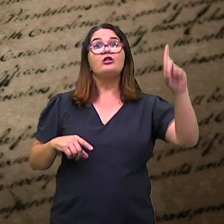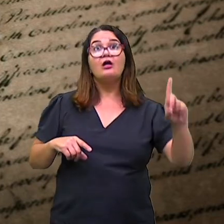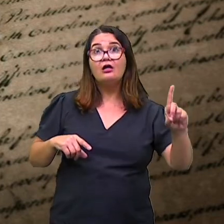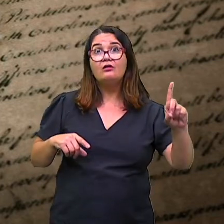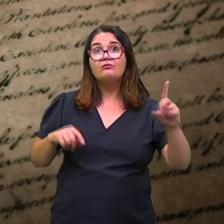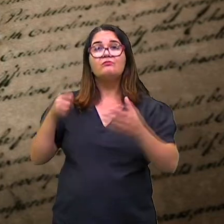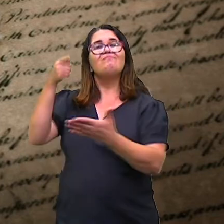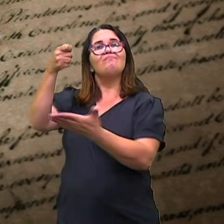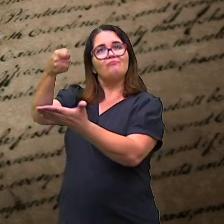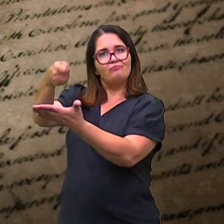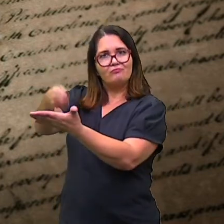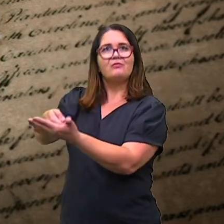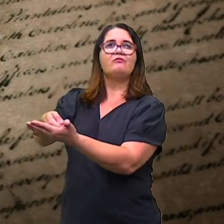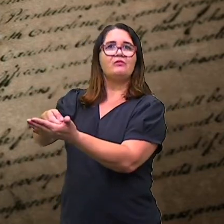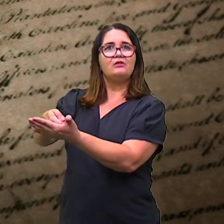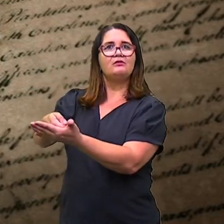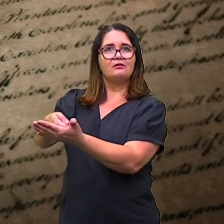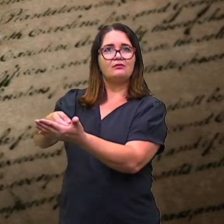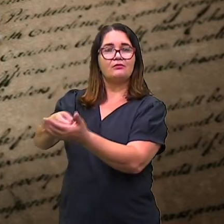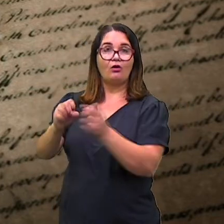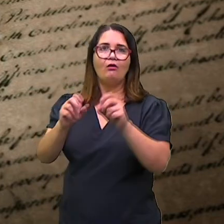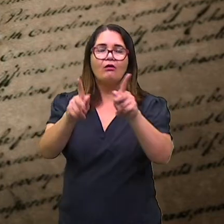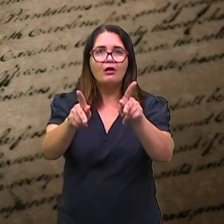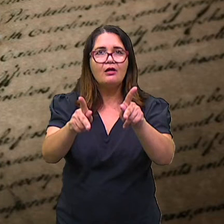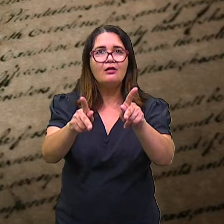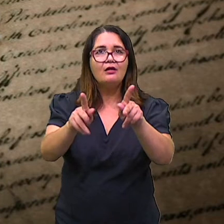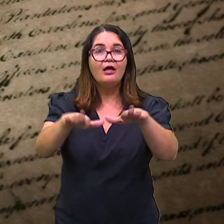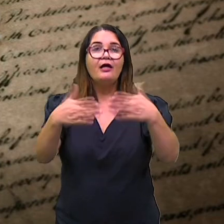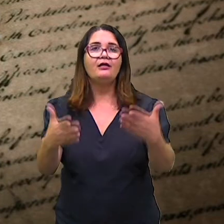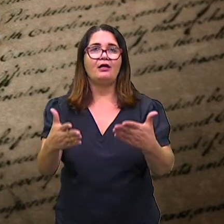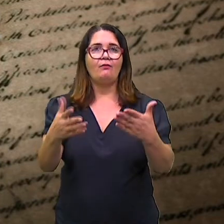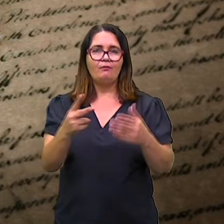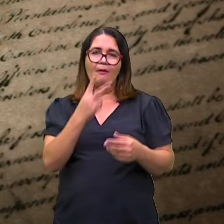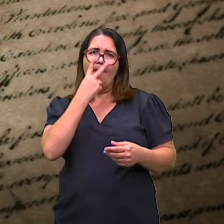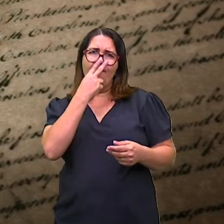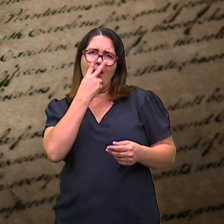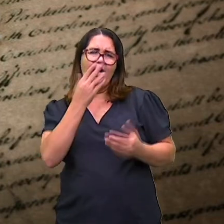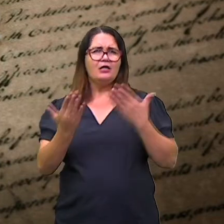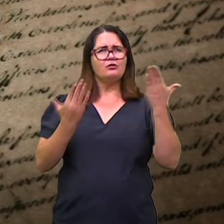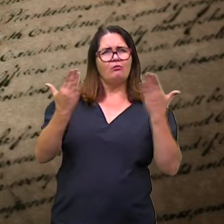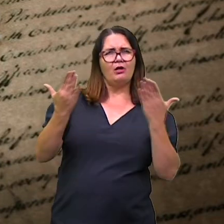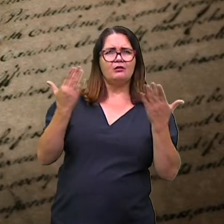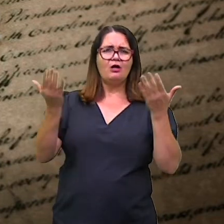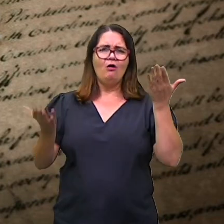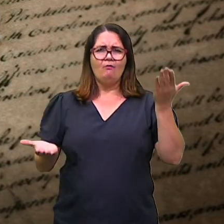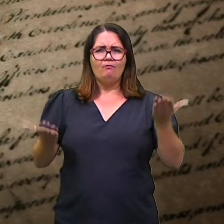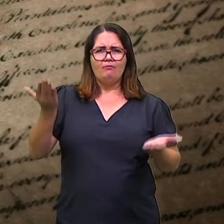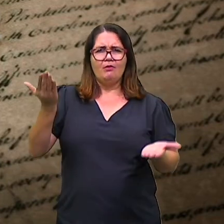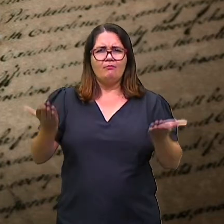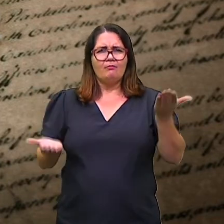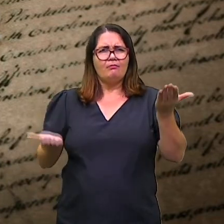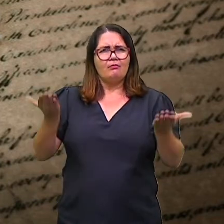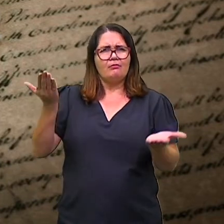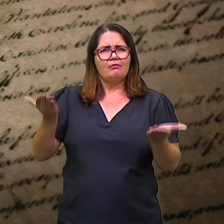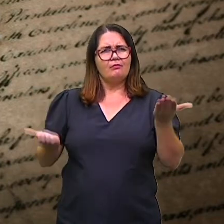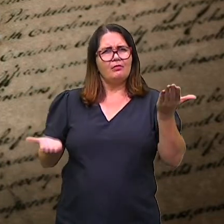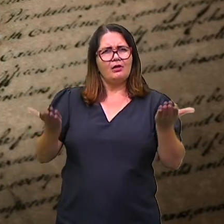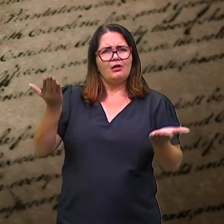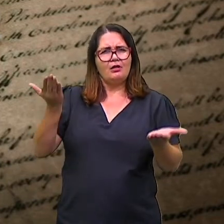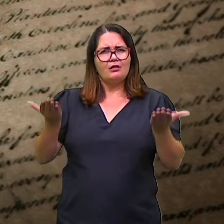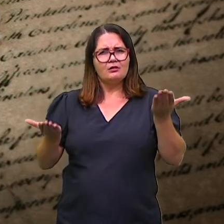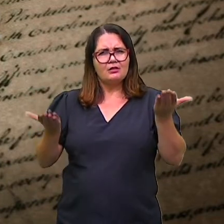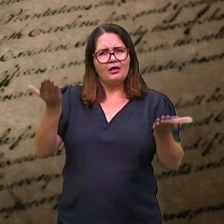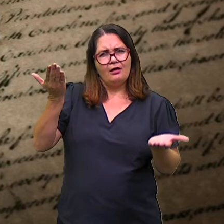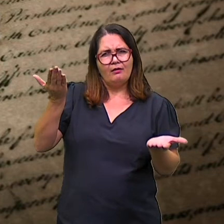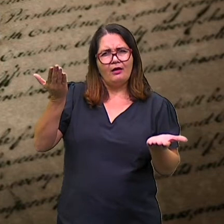que a balança está tarada, ela está no 0 a 0 ou na mesma numeração, né? Então, a balança ela